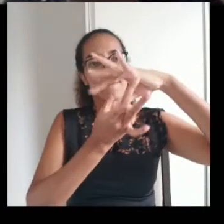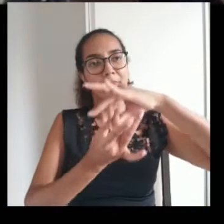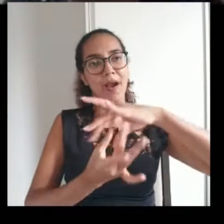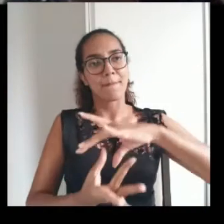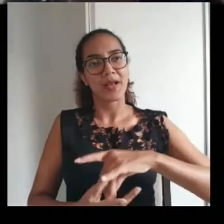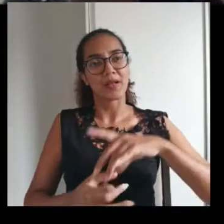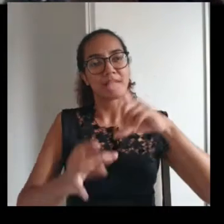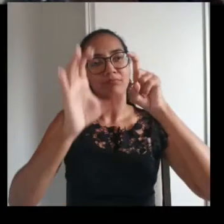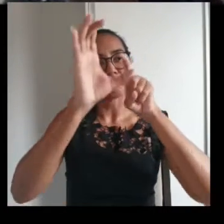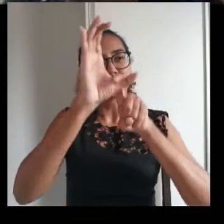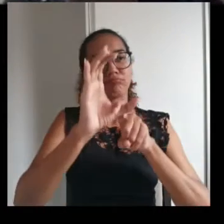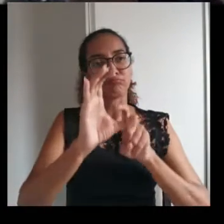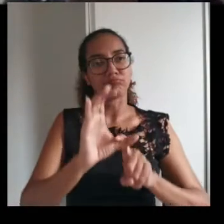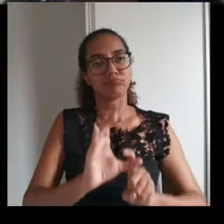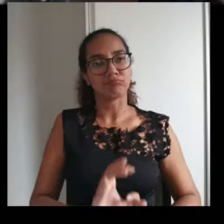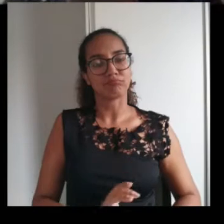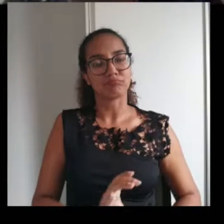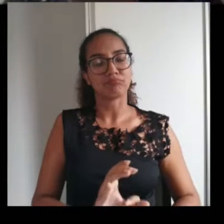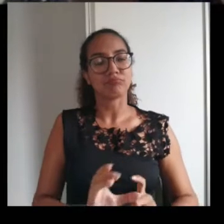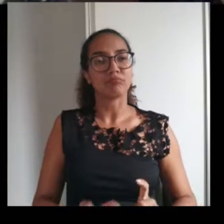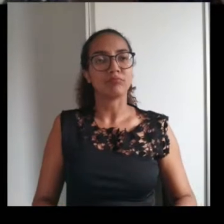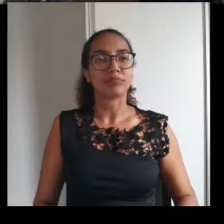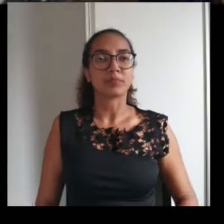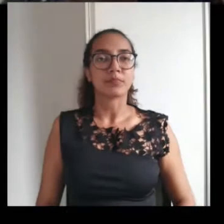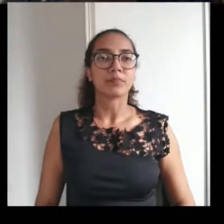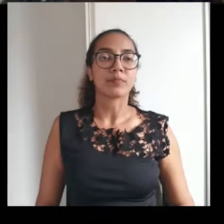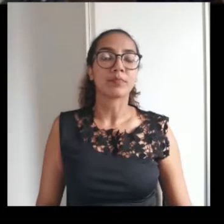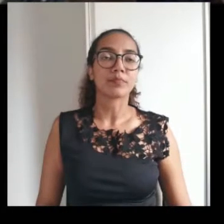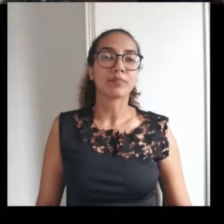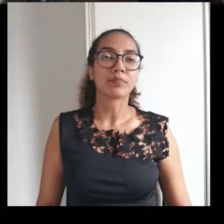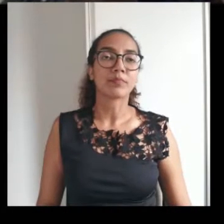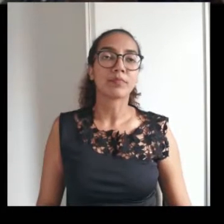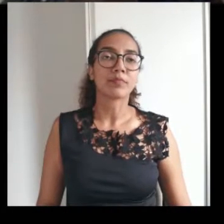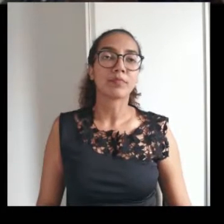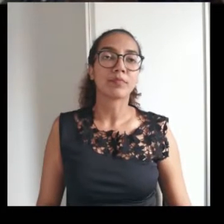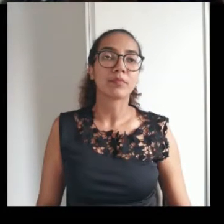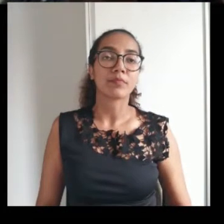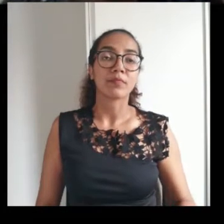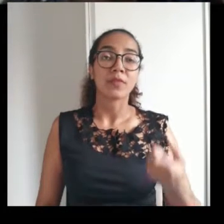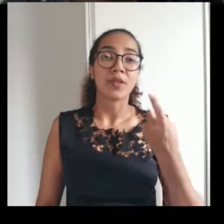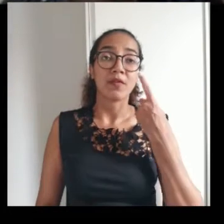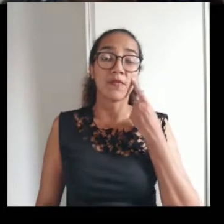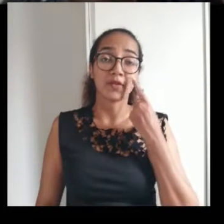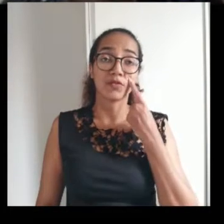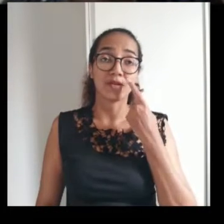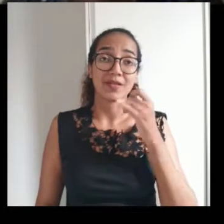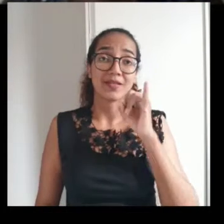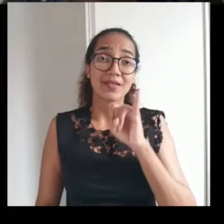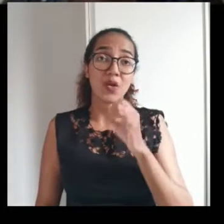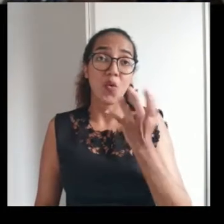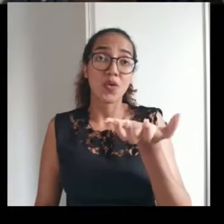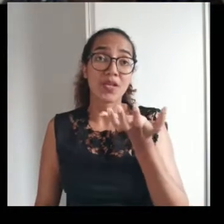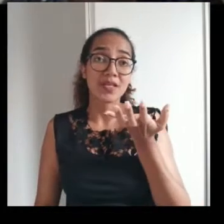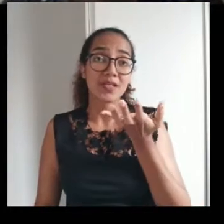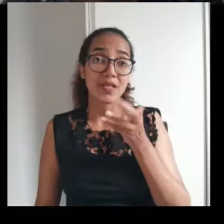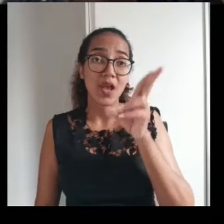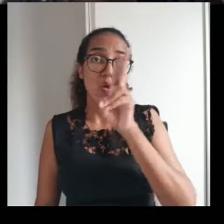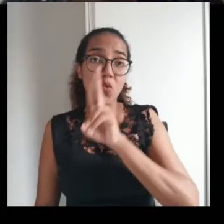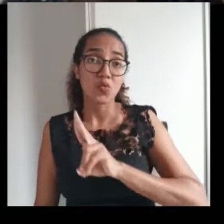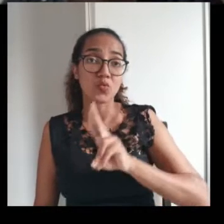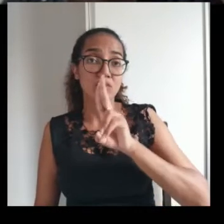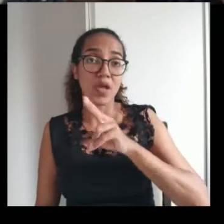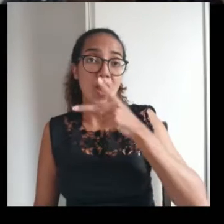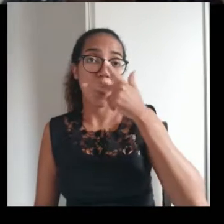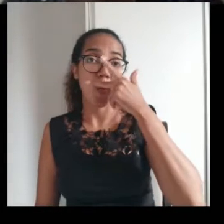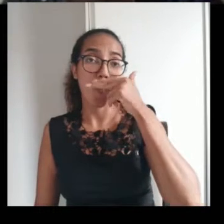aqui, que seria a camada de apresentação. Veja, imagine que eu queira reutilizar esse mesmo repositório aqui,